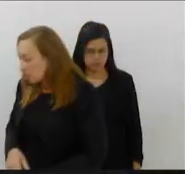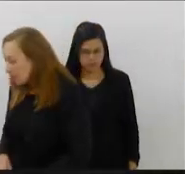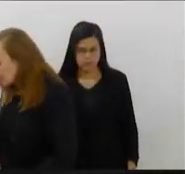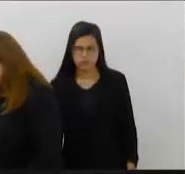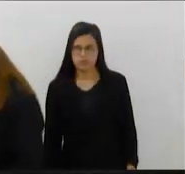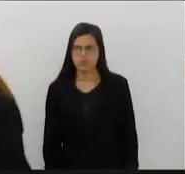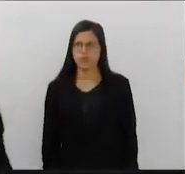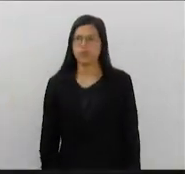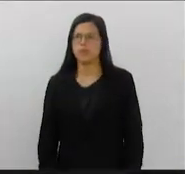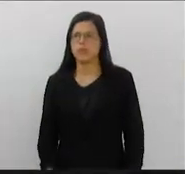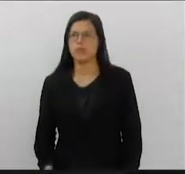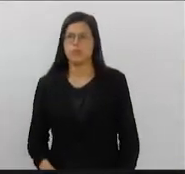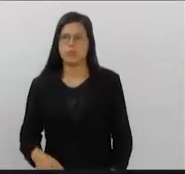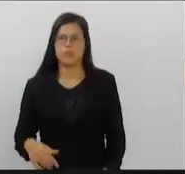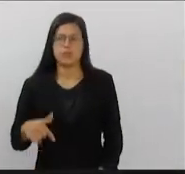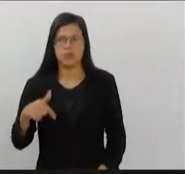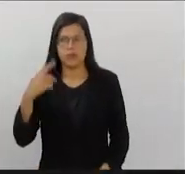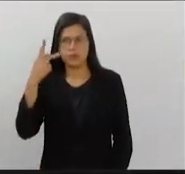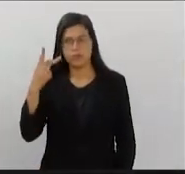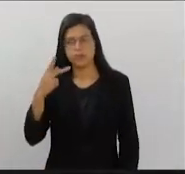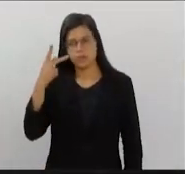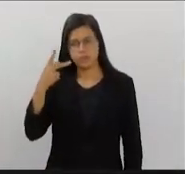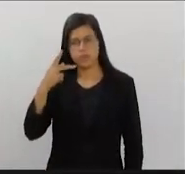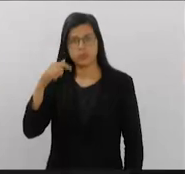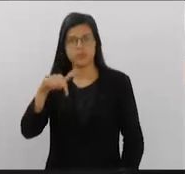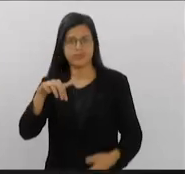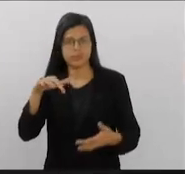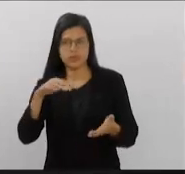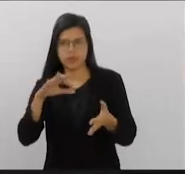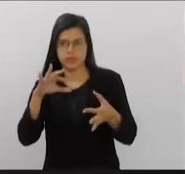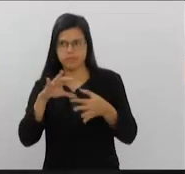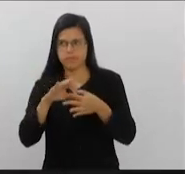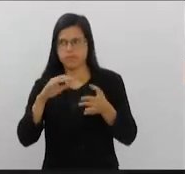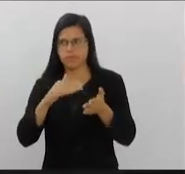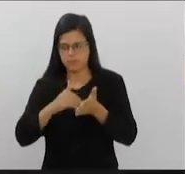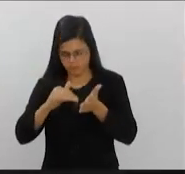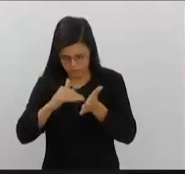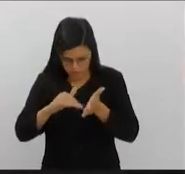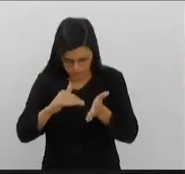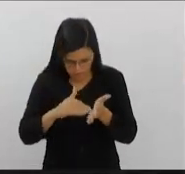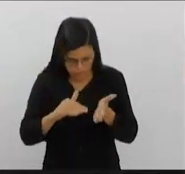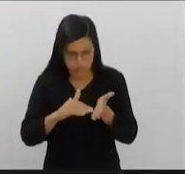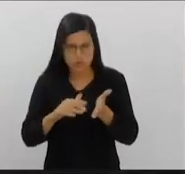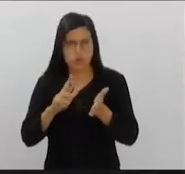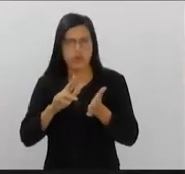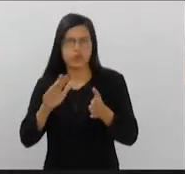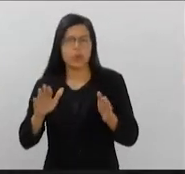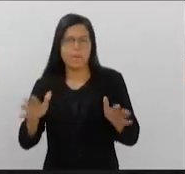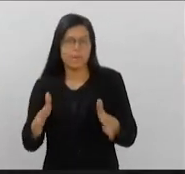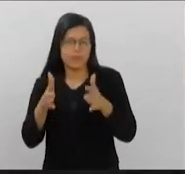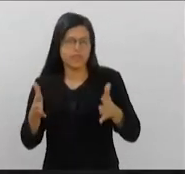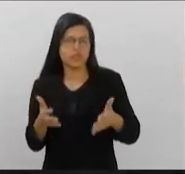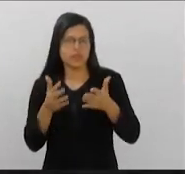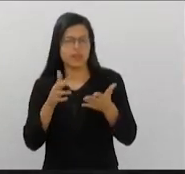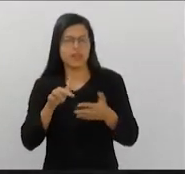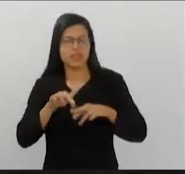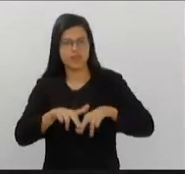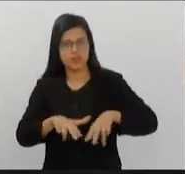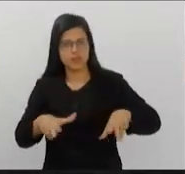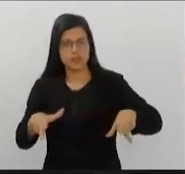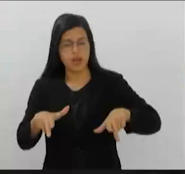secretarias e todos os órgãos e, obviamente, não só promoção da diversidade, mas